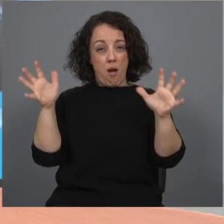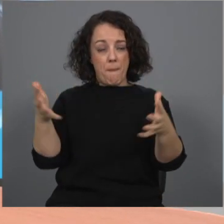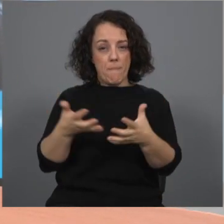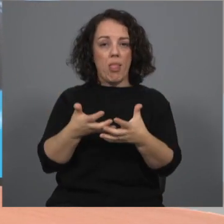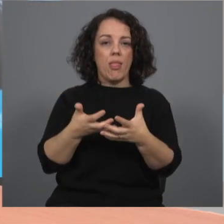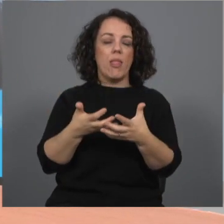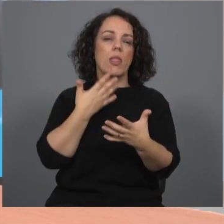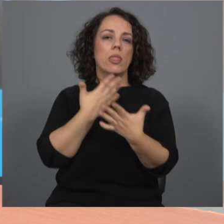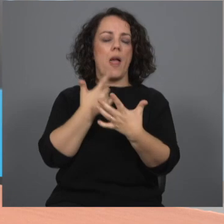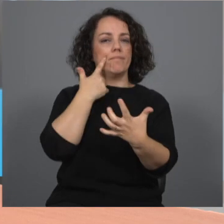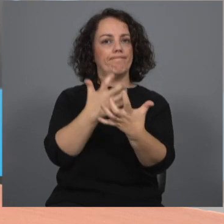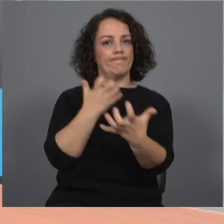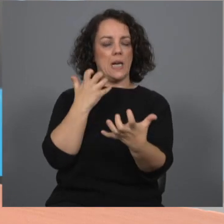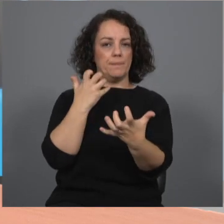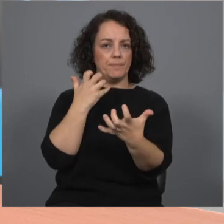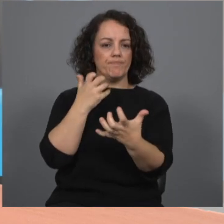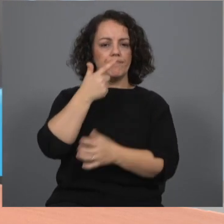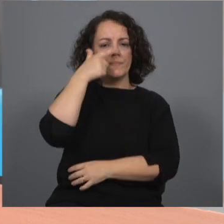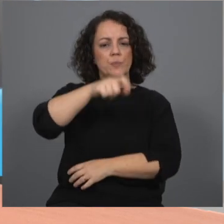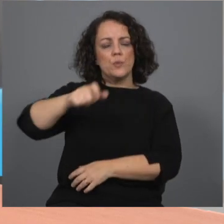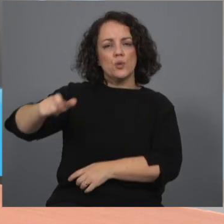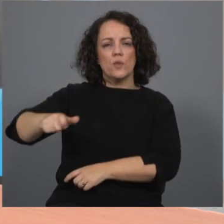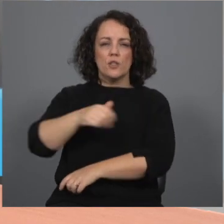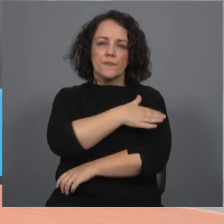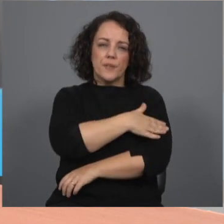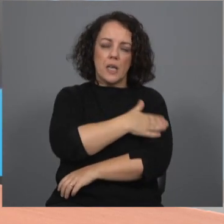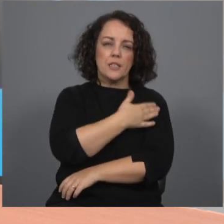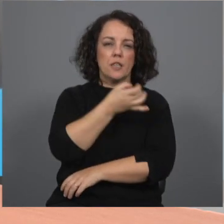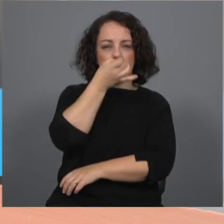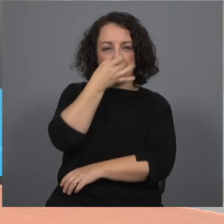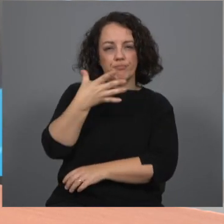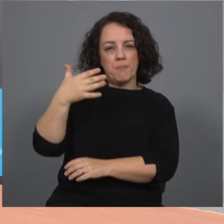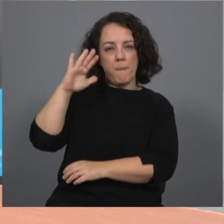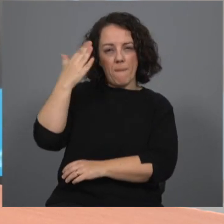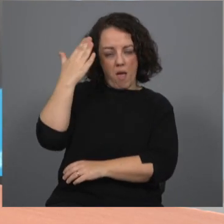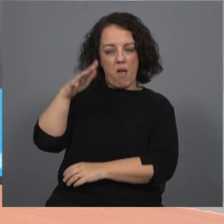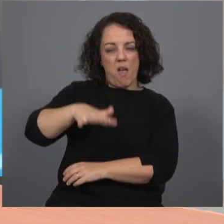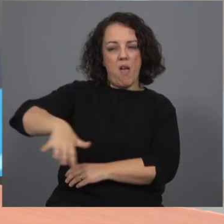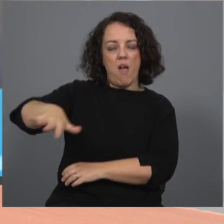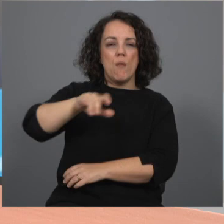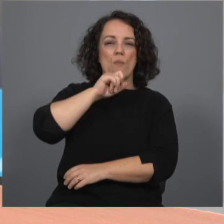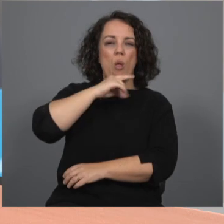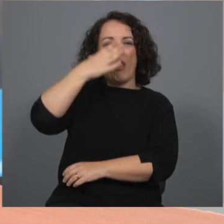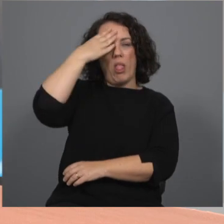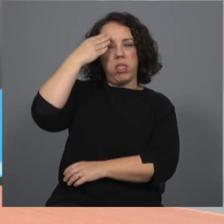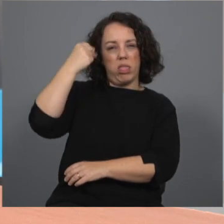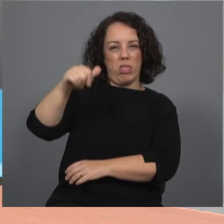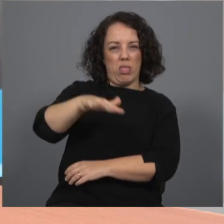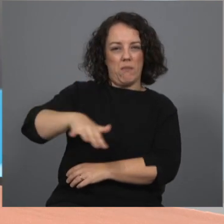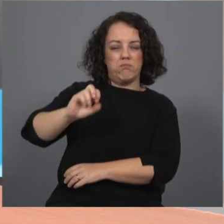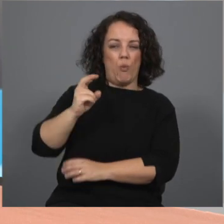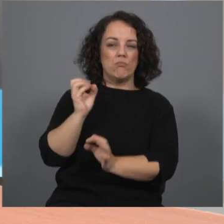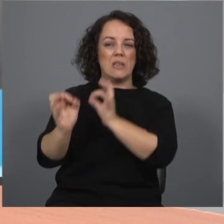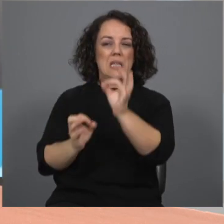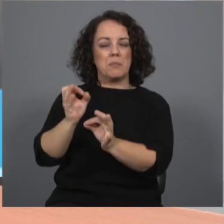evidência as pessoas mais frágeis e vulneráveis que podem ficar esquecidas ou podem ter outro tratamento.